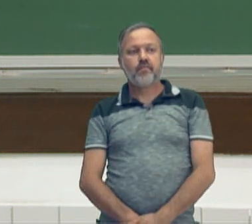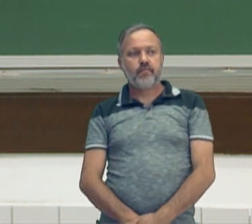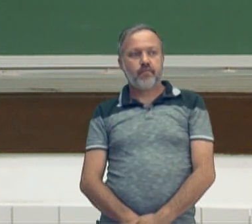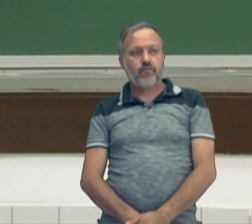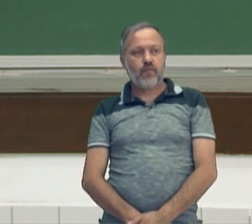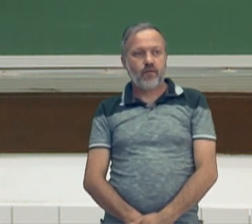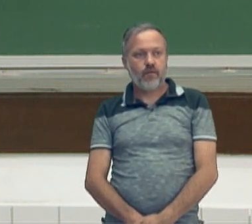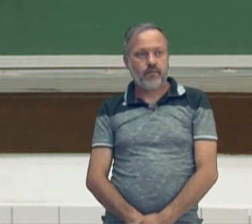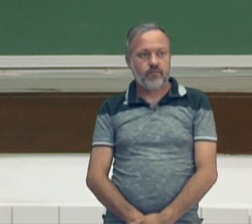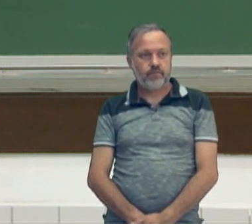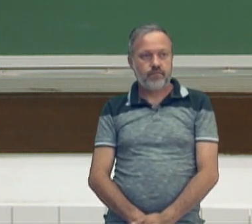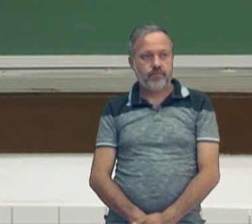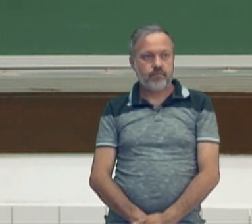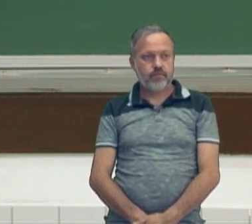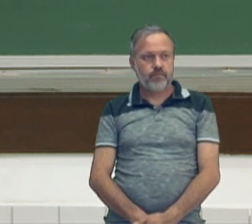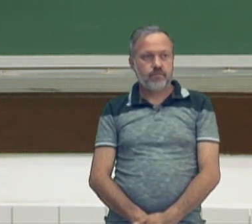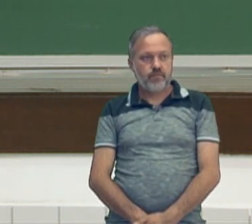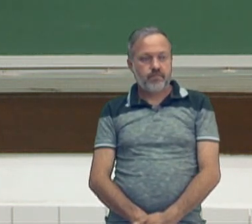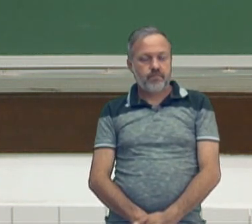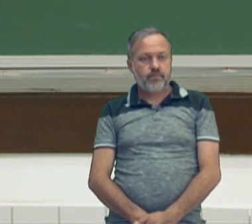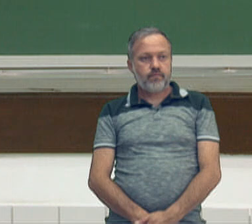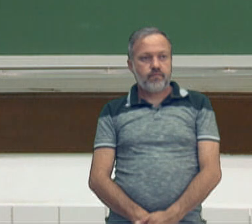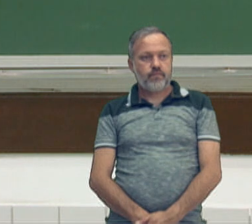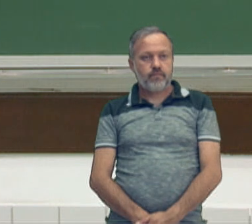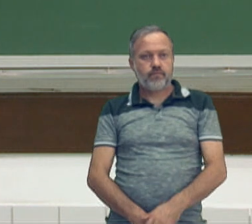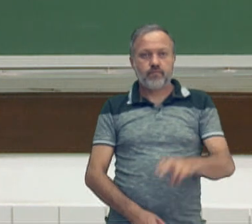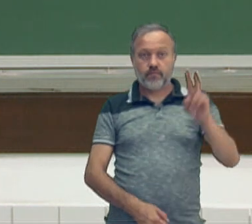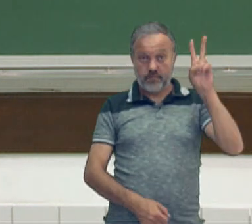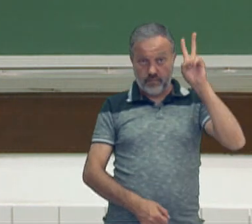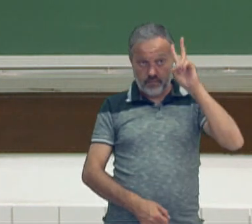ó. Lembra que eu falei agora